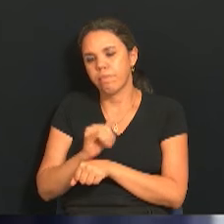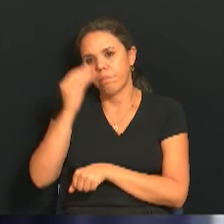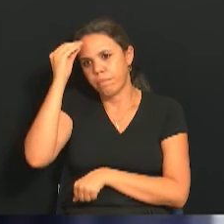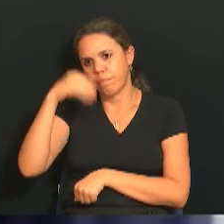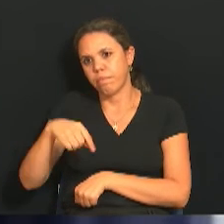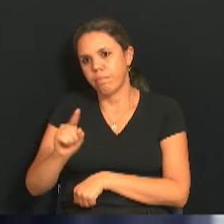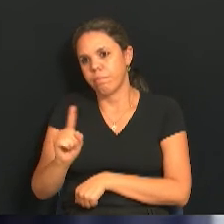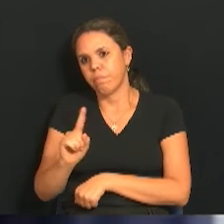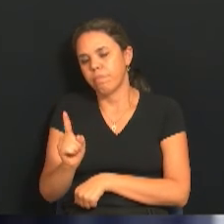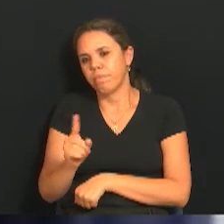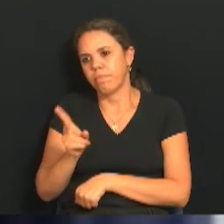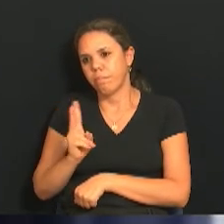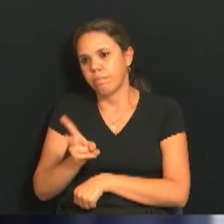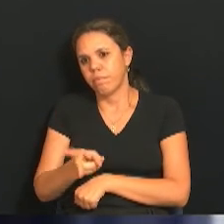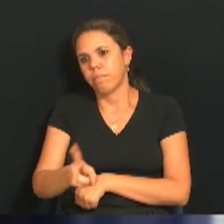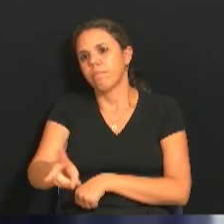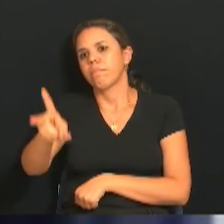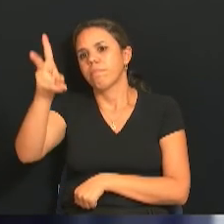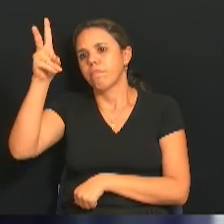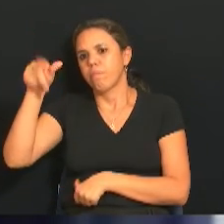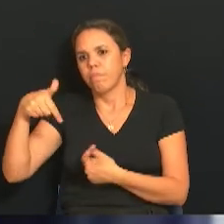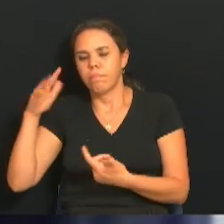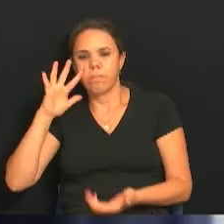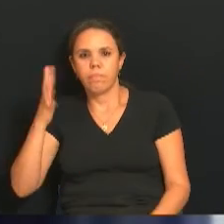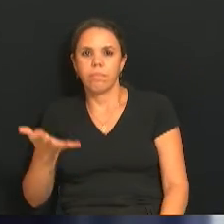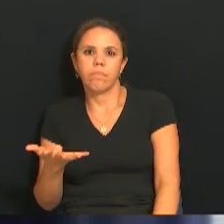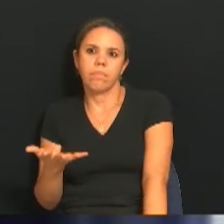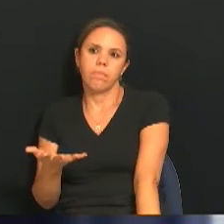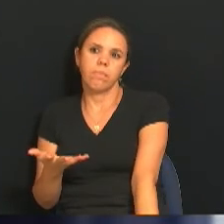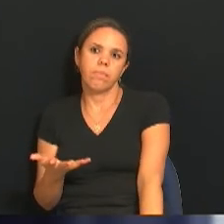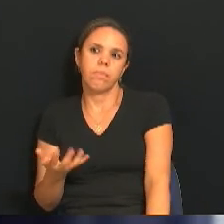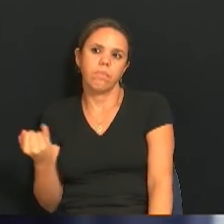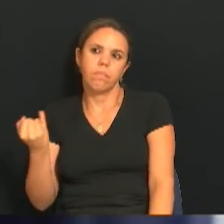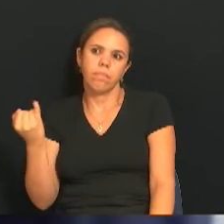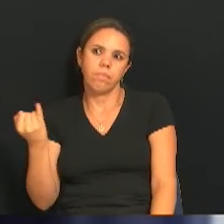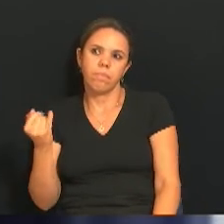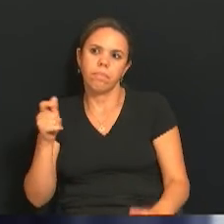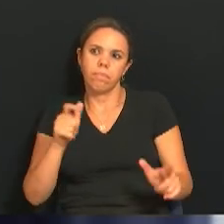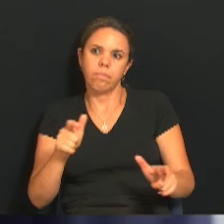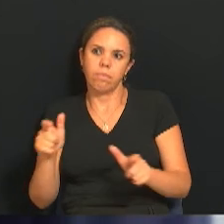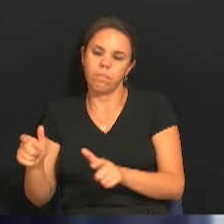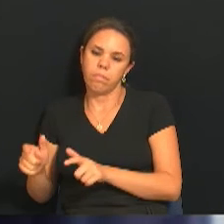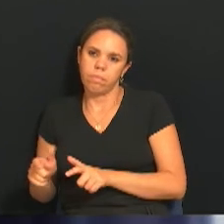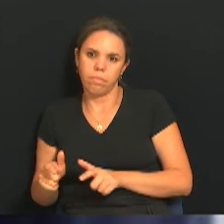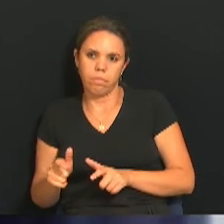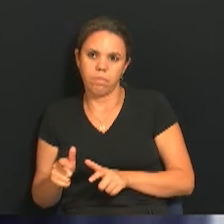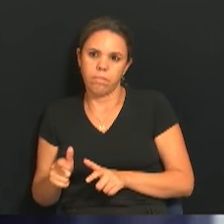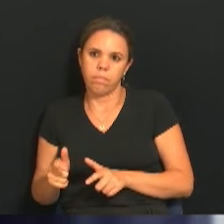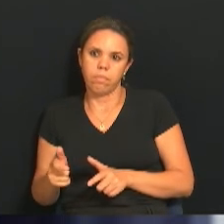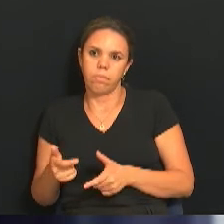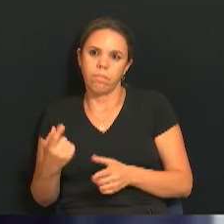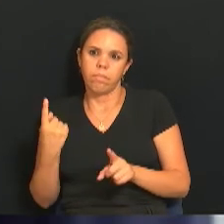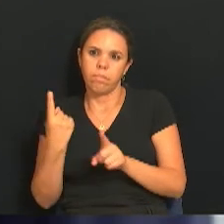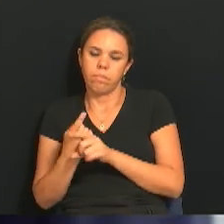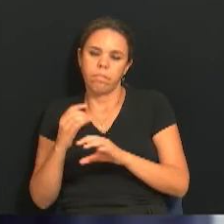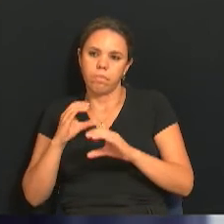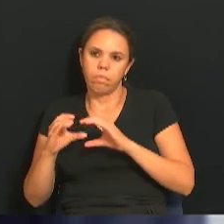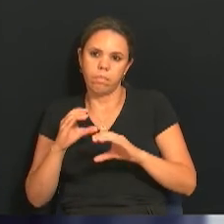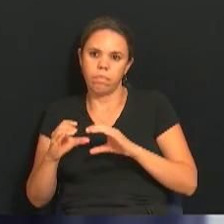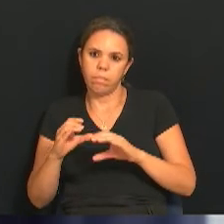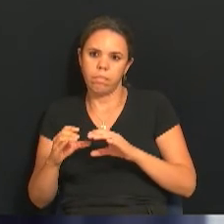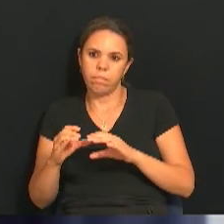né? Seguir buscando esse caminho, encurtando os espaços, né? Criando pontes entre nós que